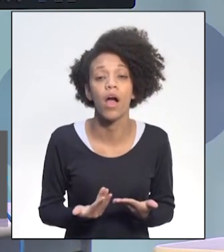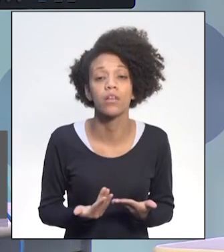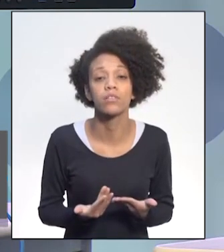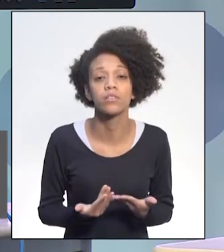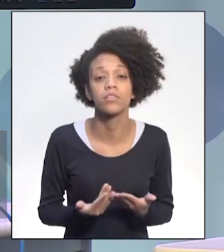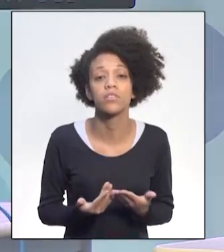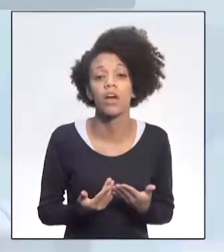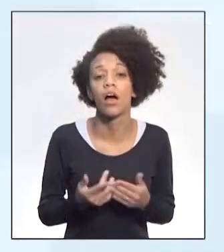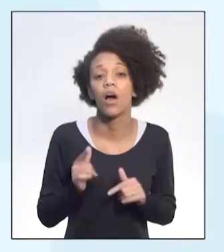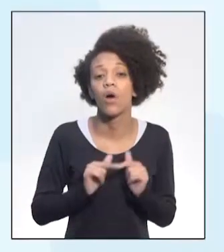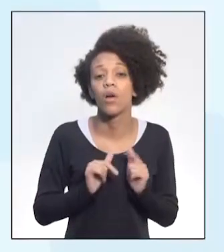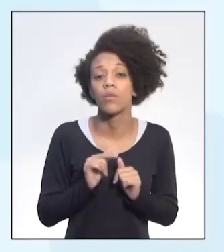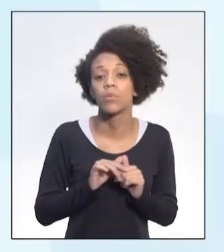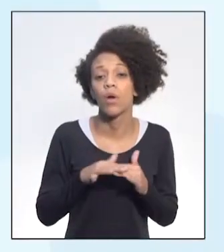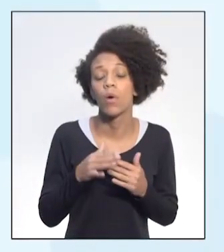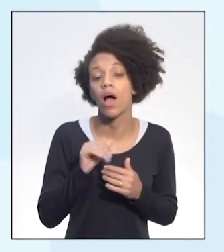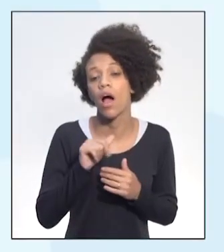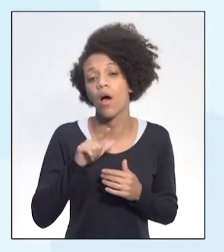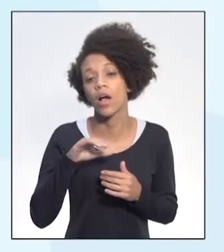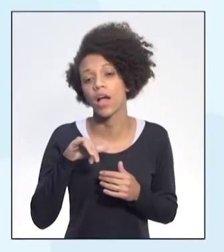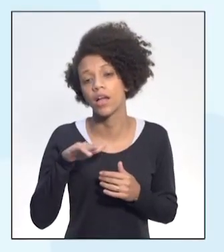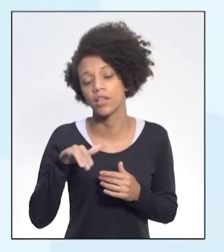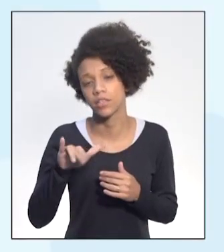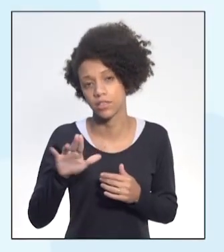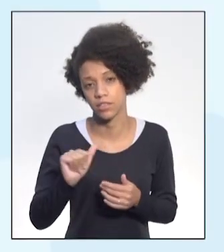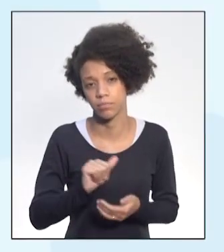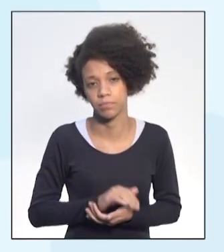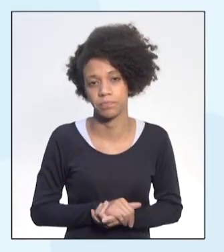são alcalinas?